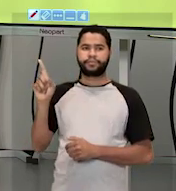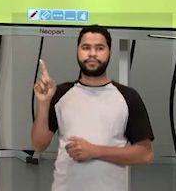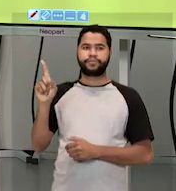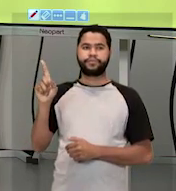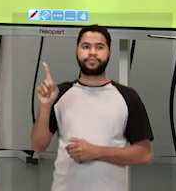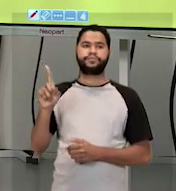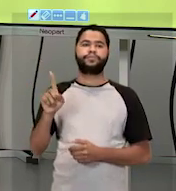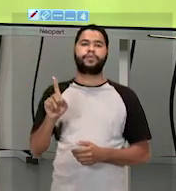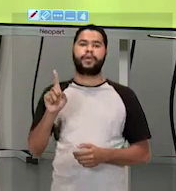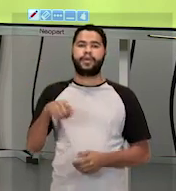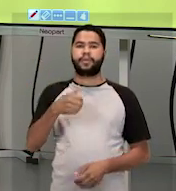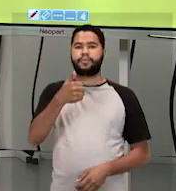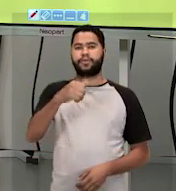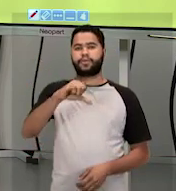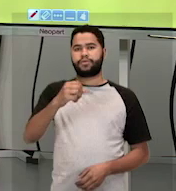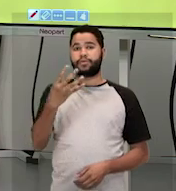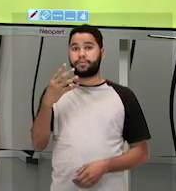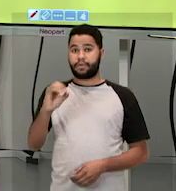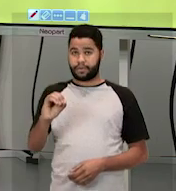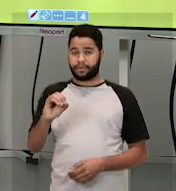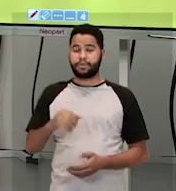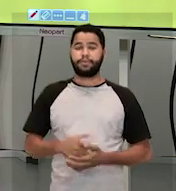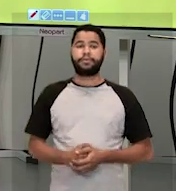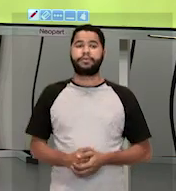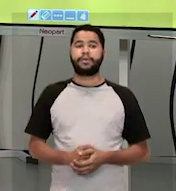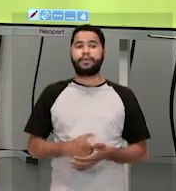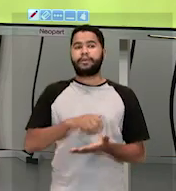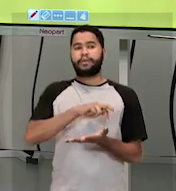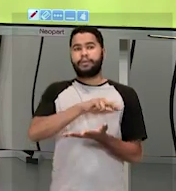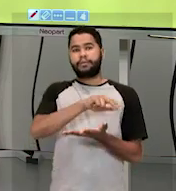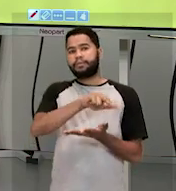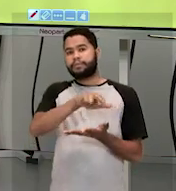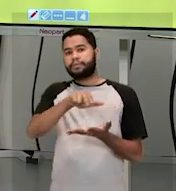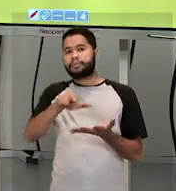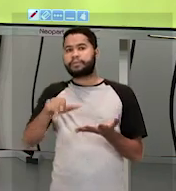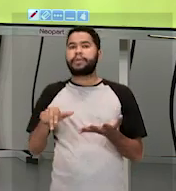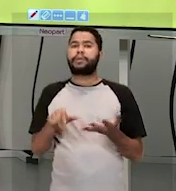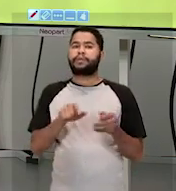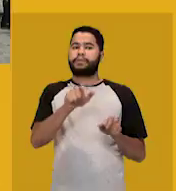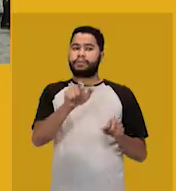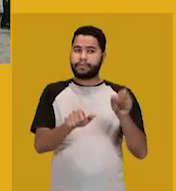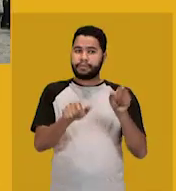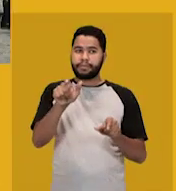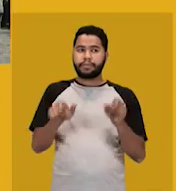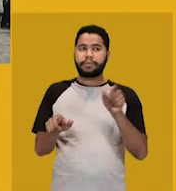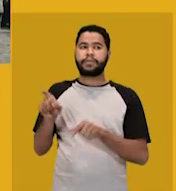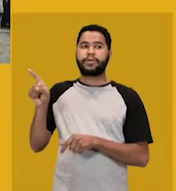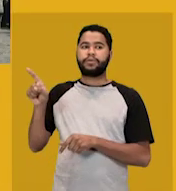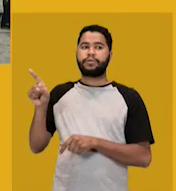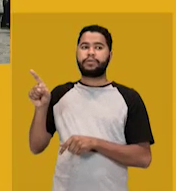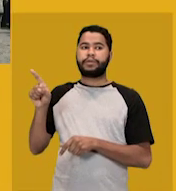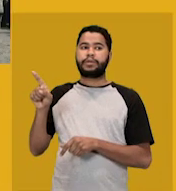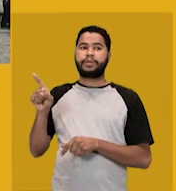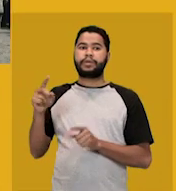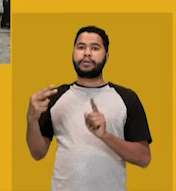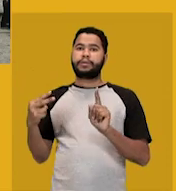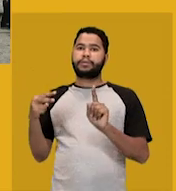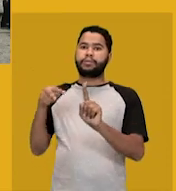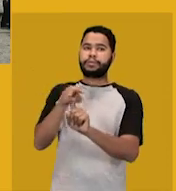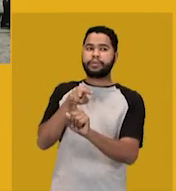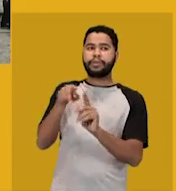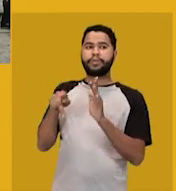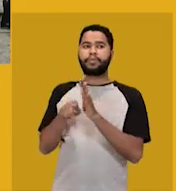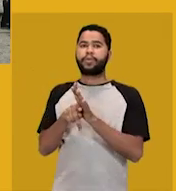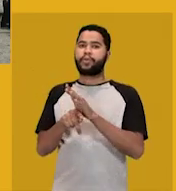data é 1940, né? Vários indivíduos aí na perspectiva de um transporte, de